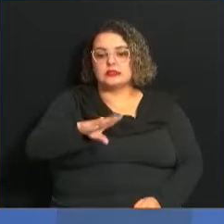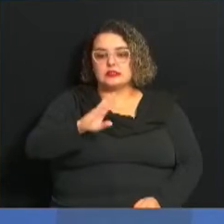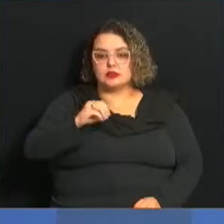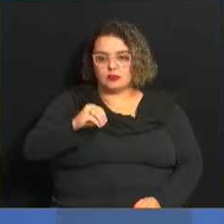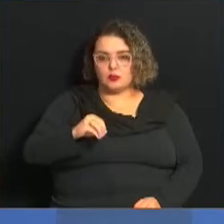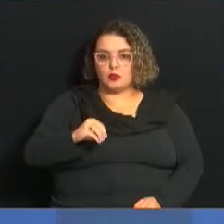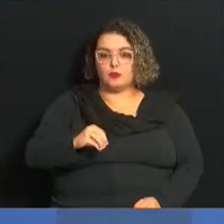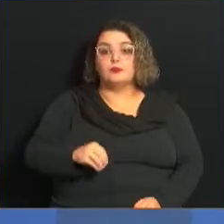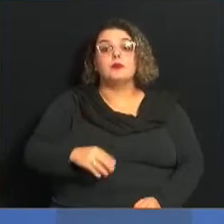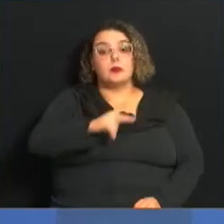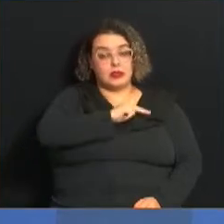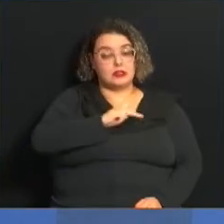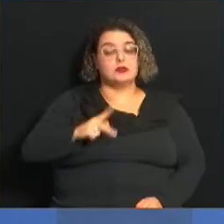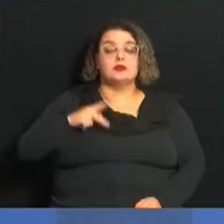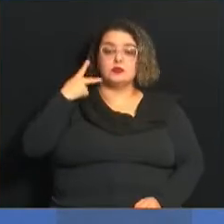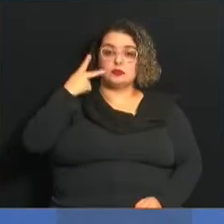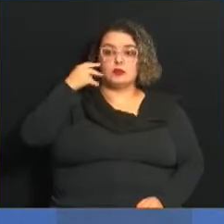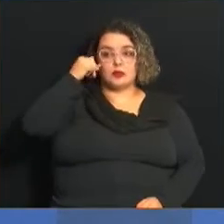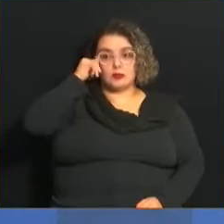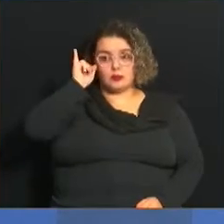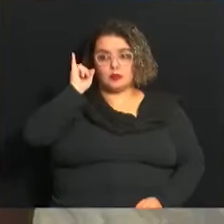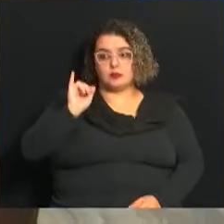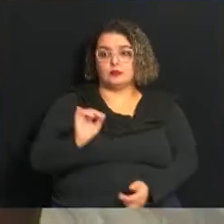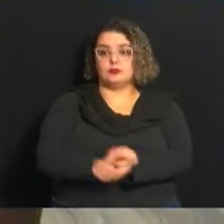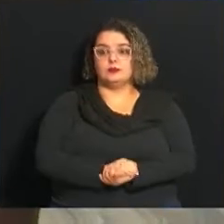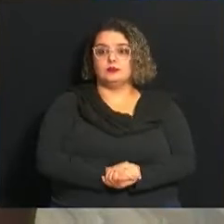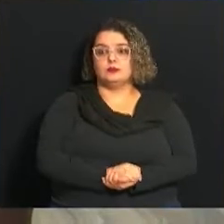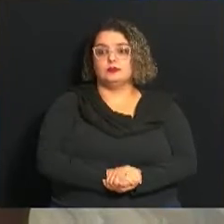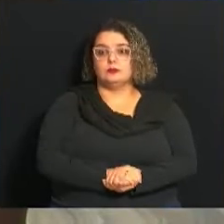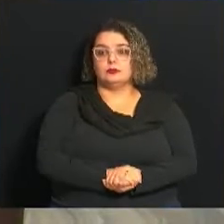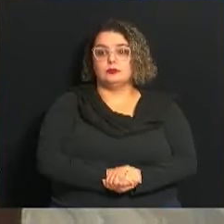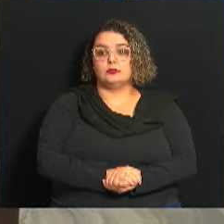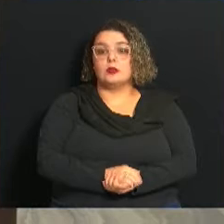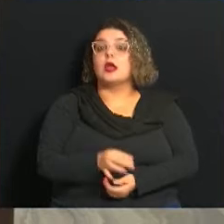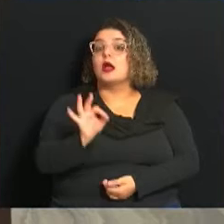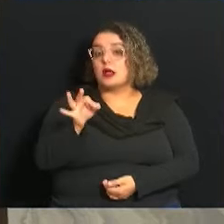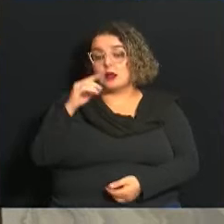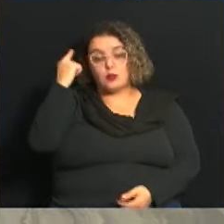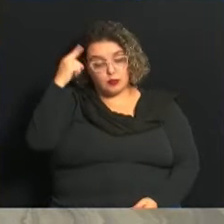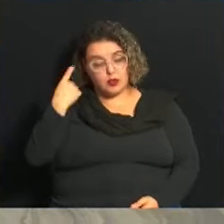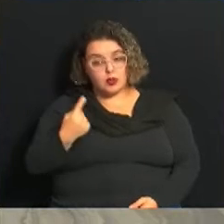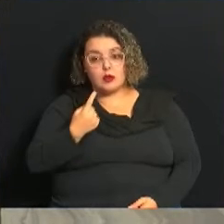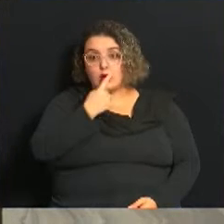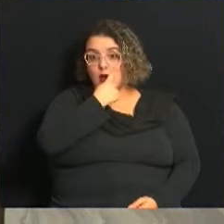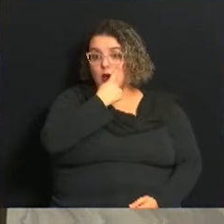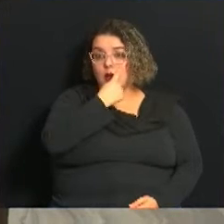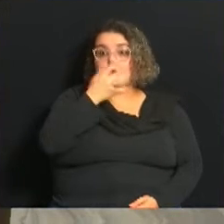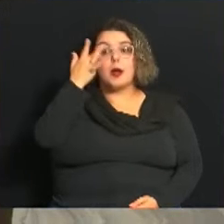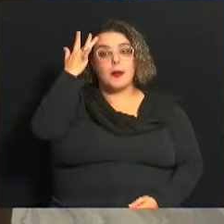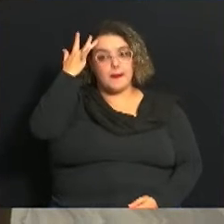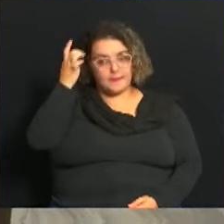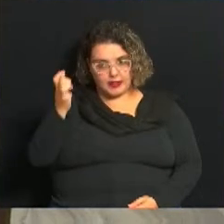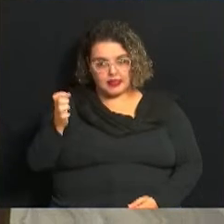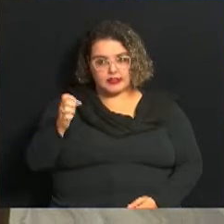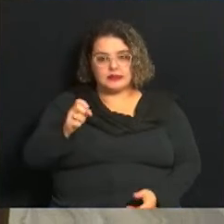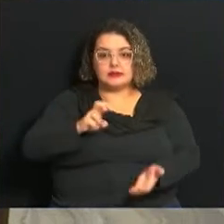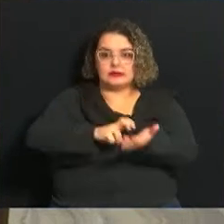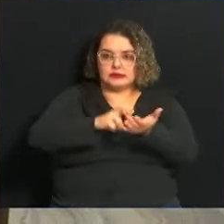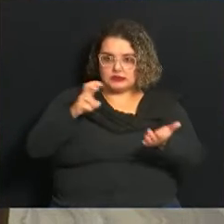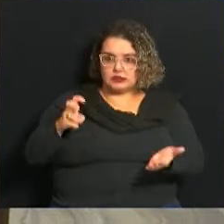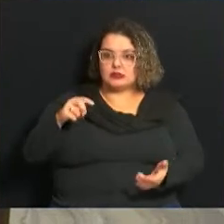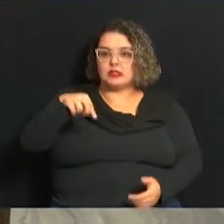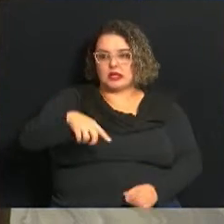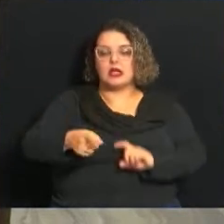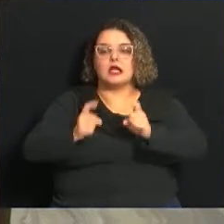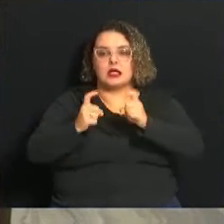é presidida pelo vereador Paulo Búfalo. Tá certo, então, Mirna Abreu. Então, amanhã, já cedinho, tem esta reunião